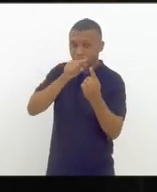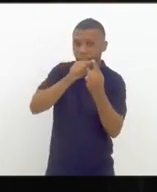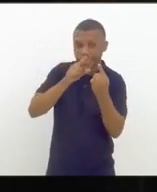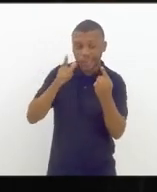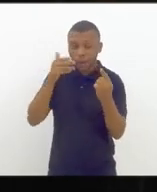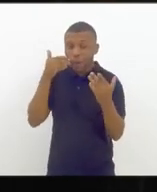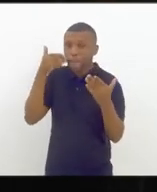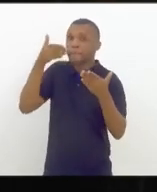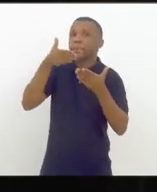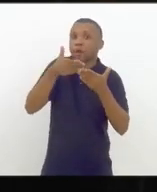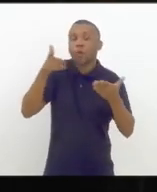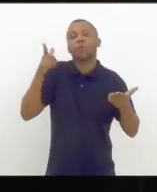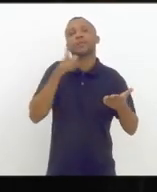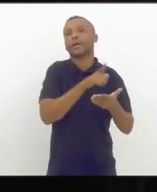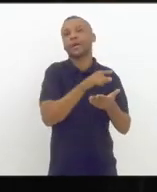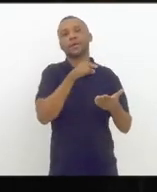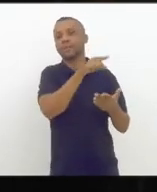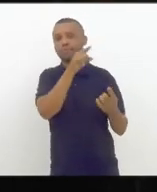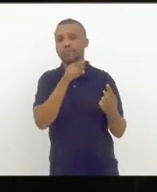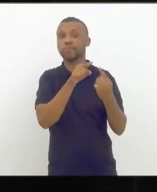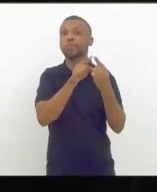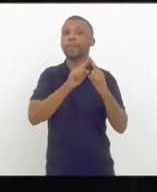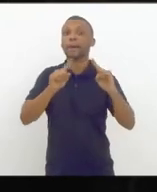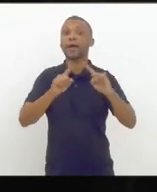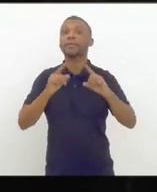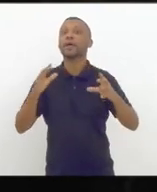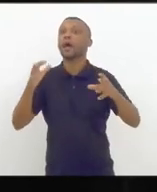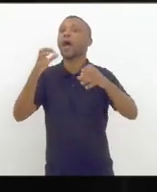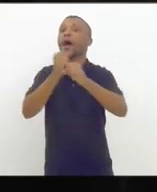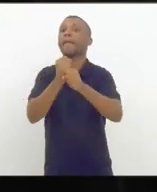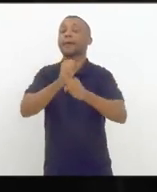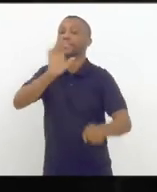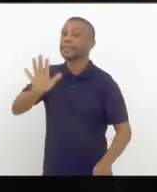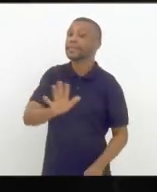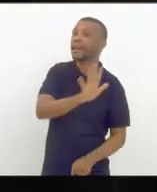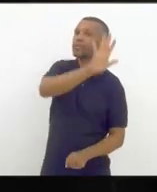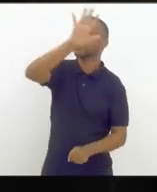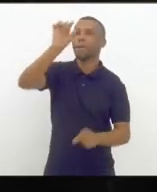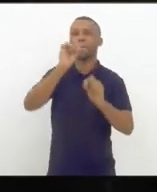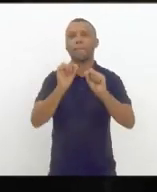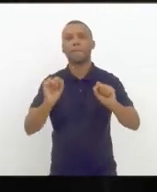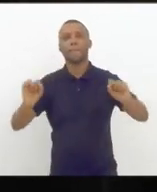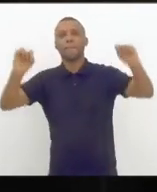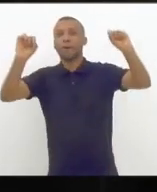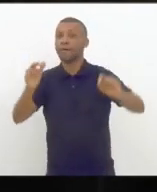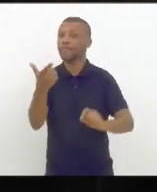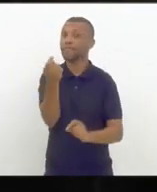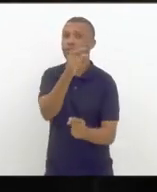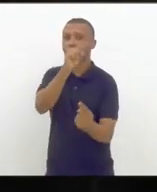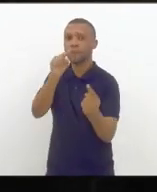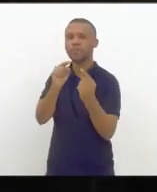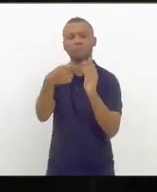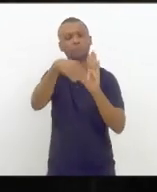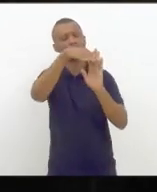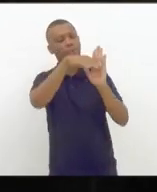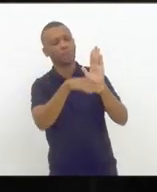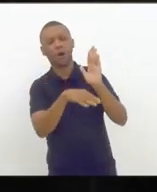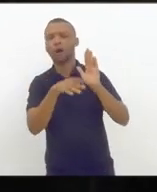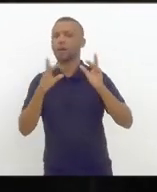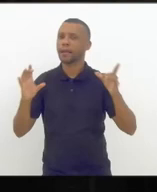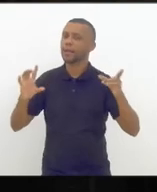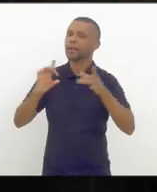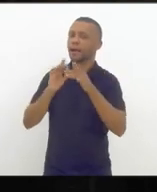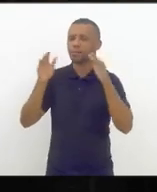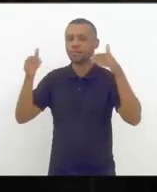mas a média Nacional em todas as 20 metas ligadas à educação infantil você excelência falou das Crianças na sua campanha